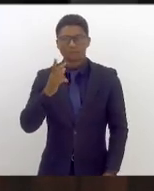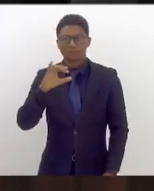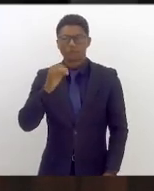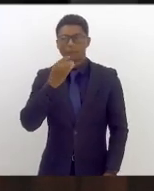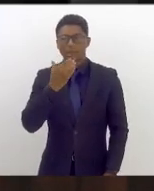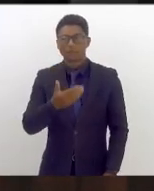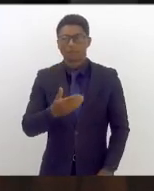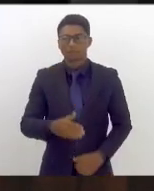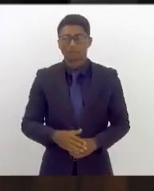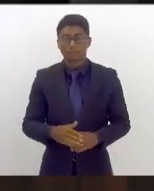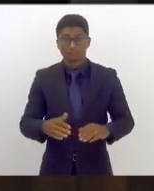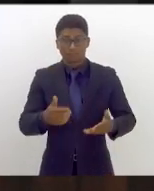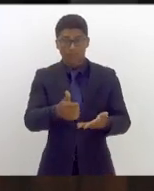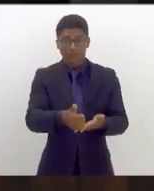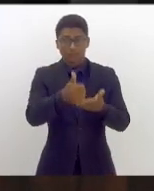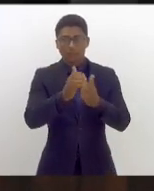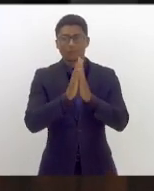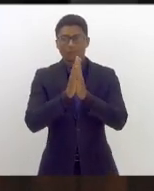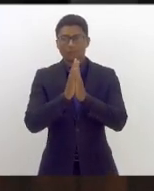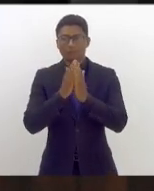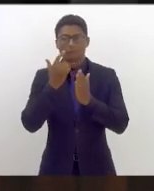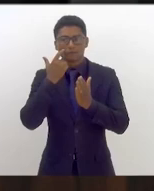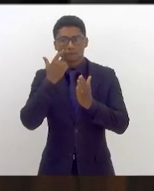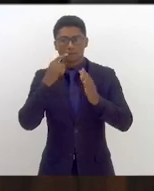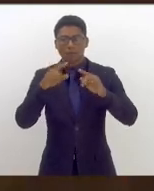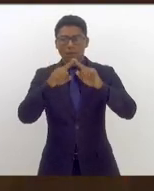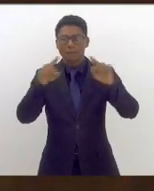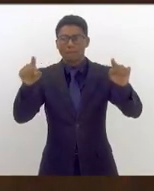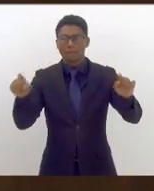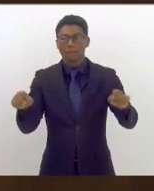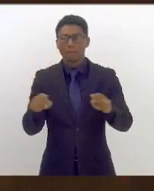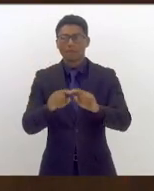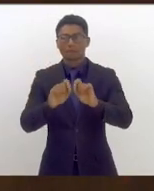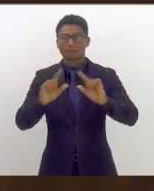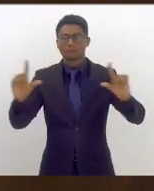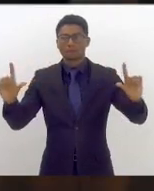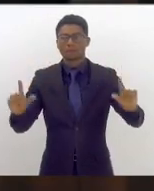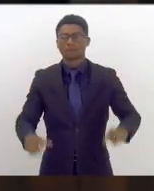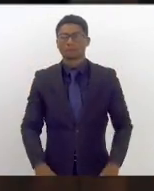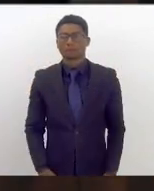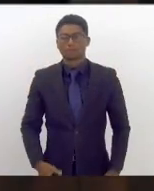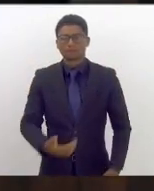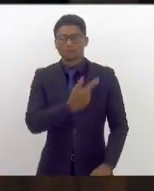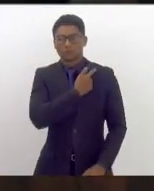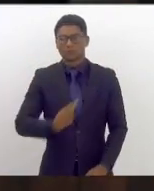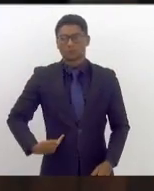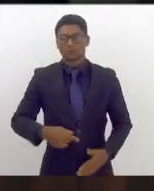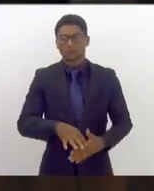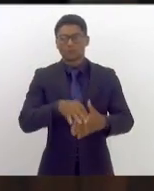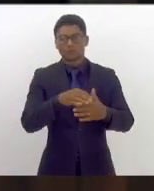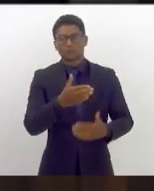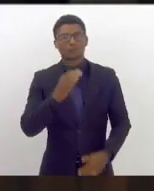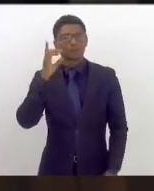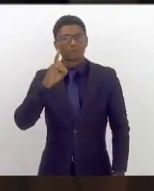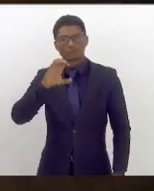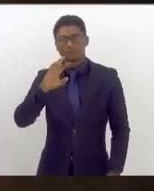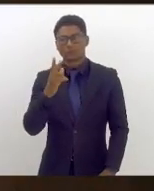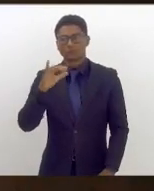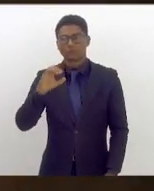Machado e atenção assessoria da mesa para abrir o plenário pela liderança do governo deputado